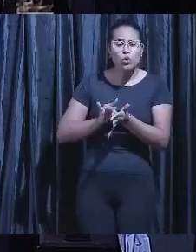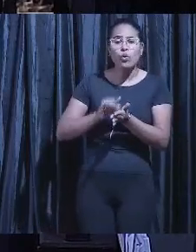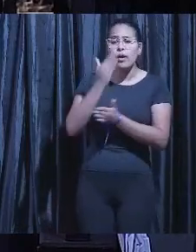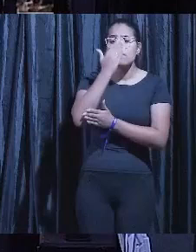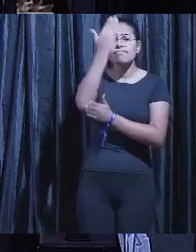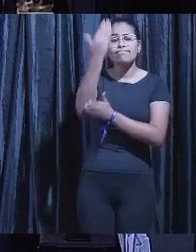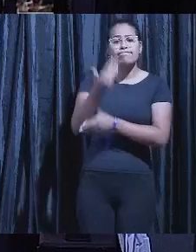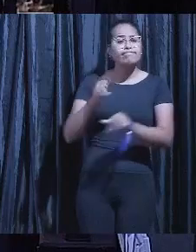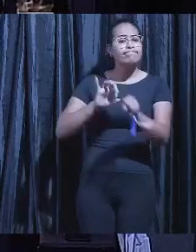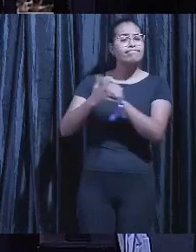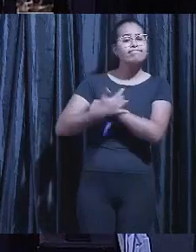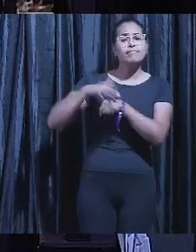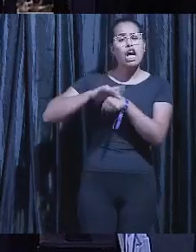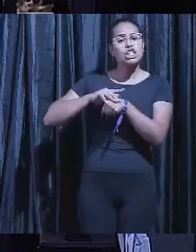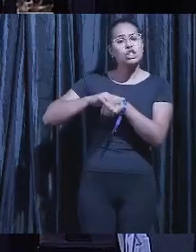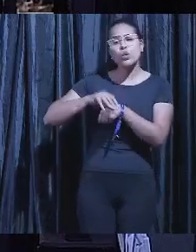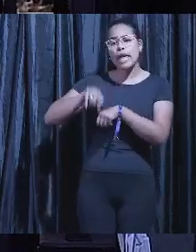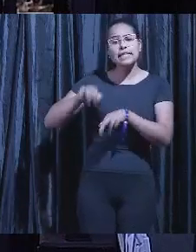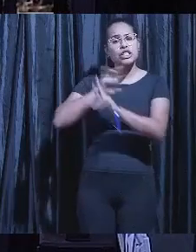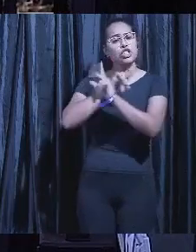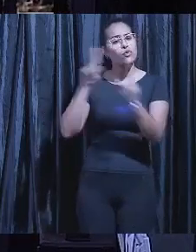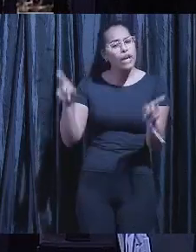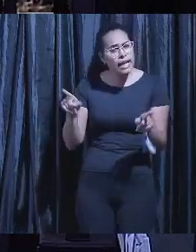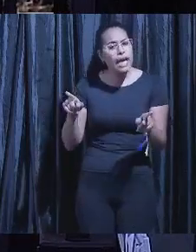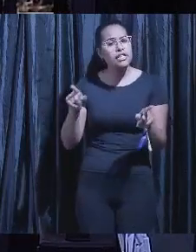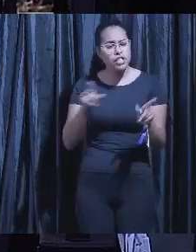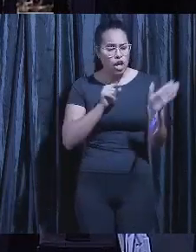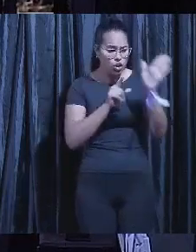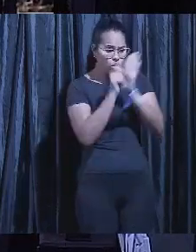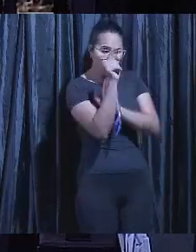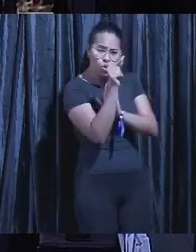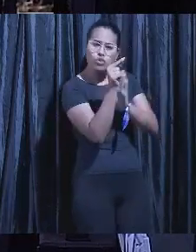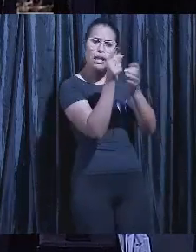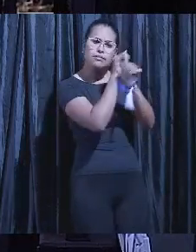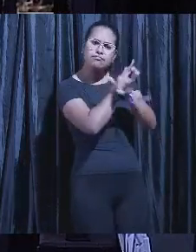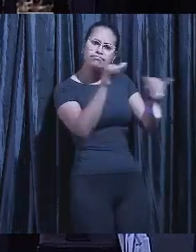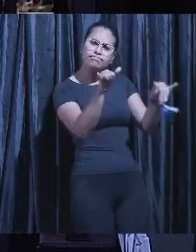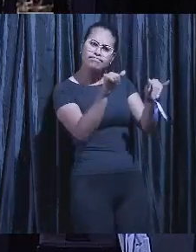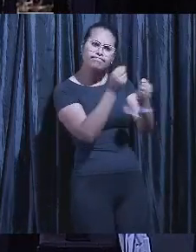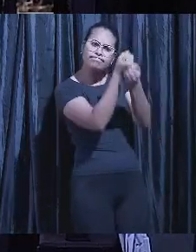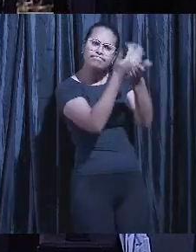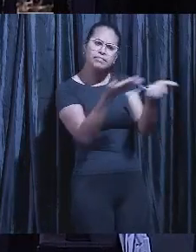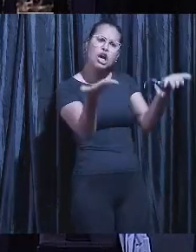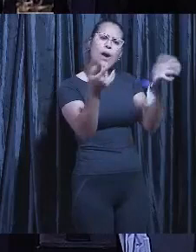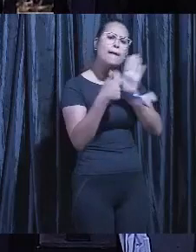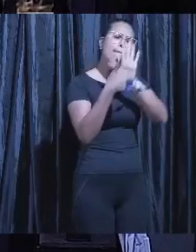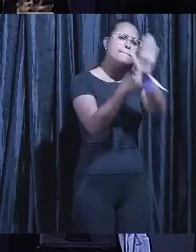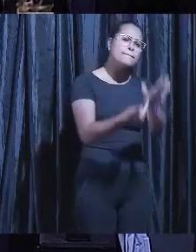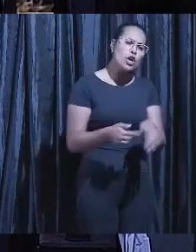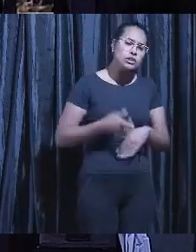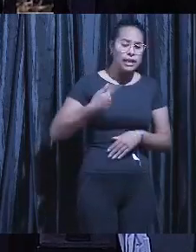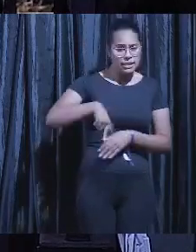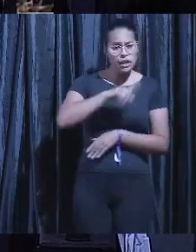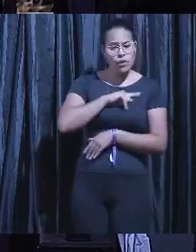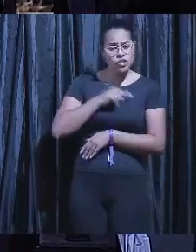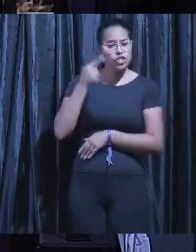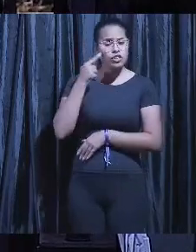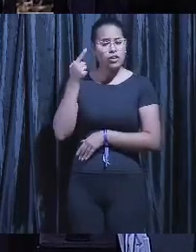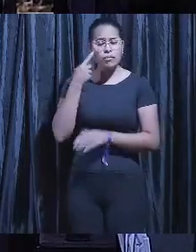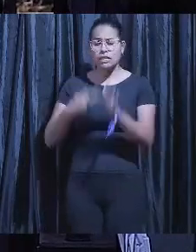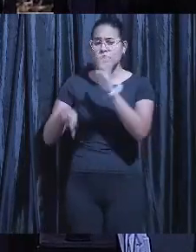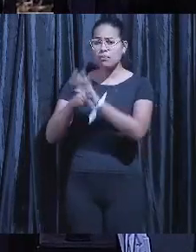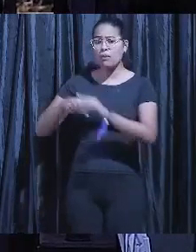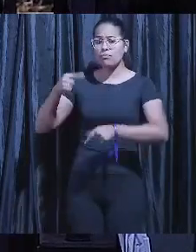essa doença diferente dos que os dados oficiais nos diziam. Então, a gente estava pensando em políticas públicas para